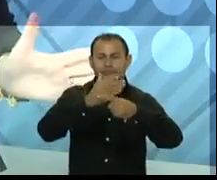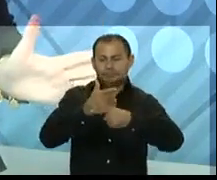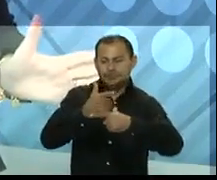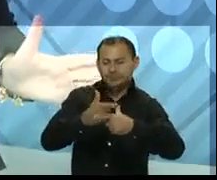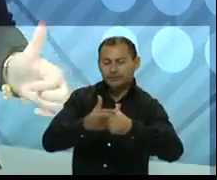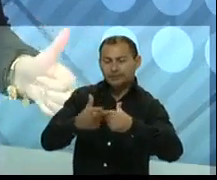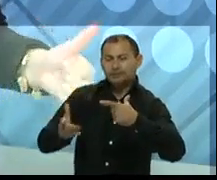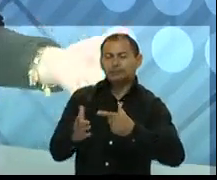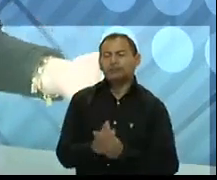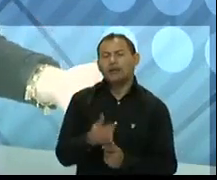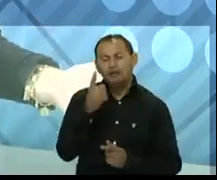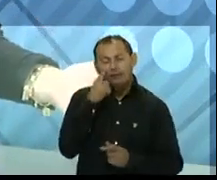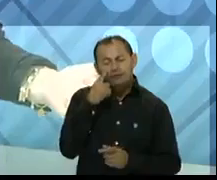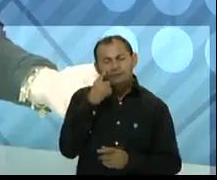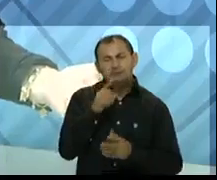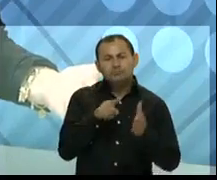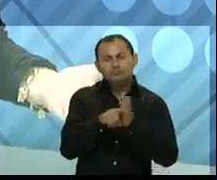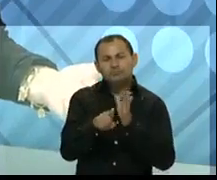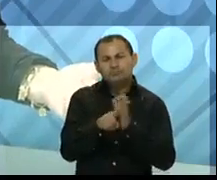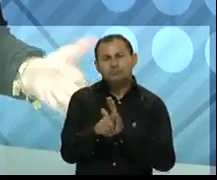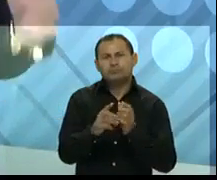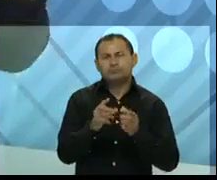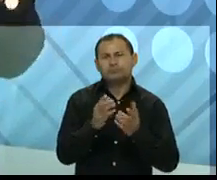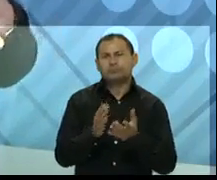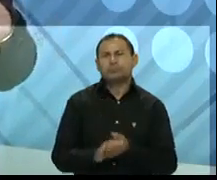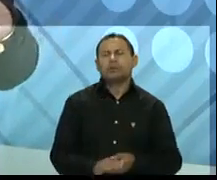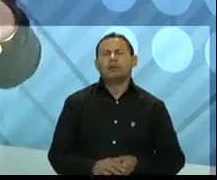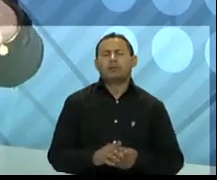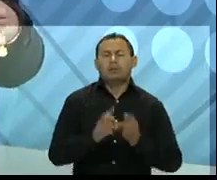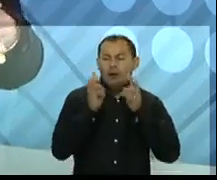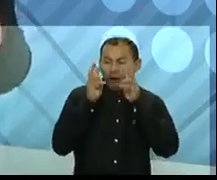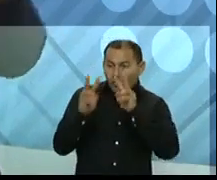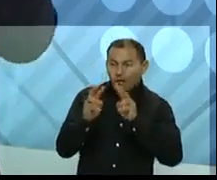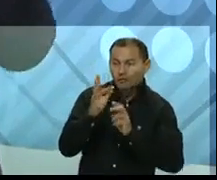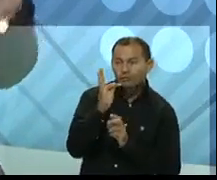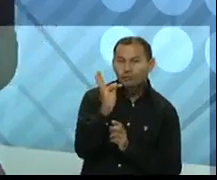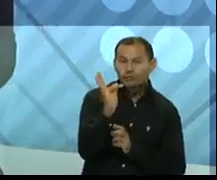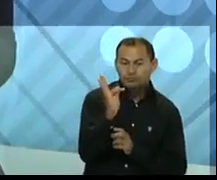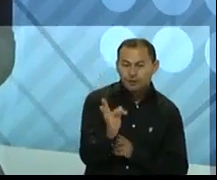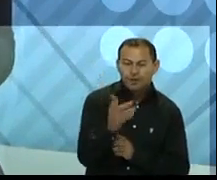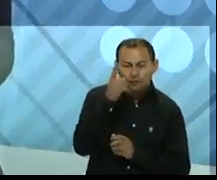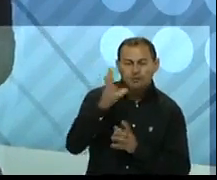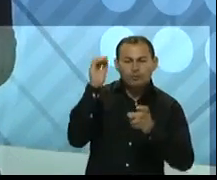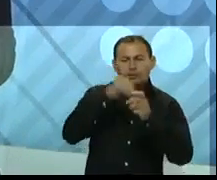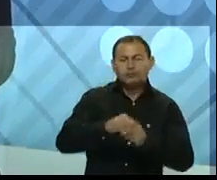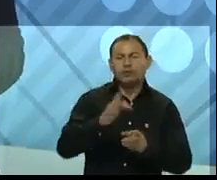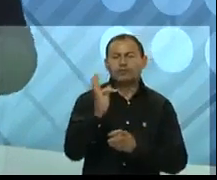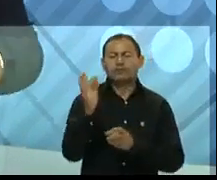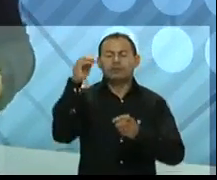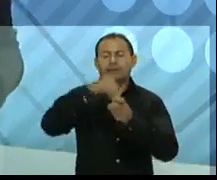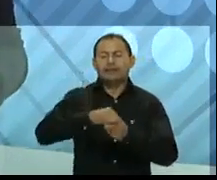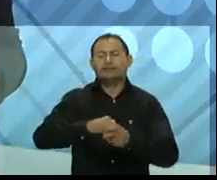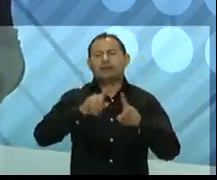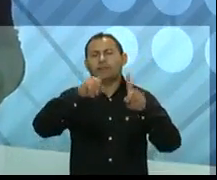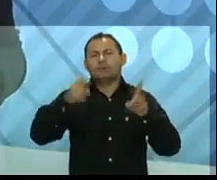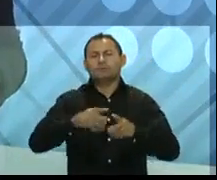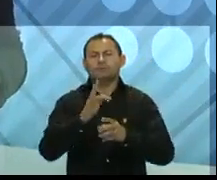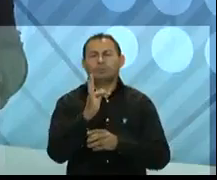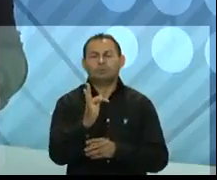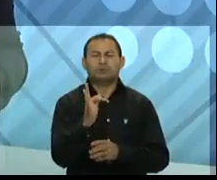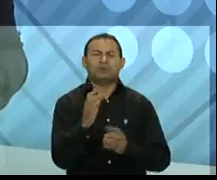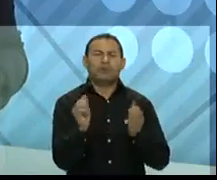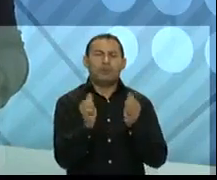uma função é composta, que foi o questionamento que eu acabei de fazer. Bate o olho na função, consigo colocar uma função dentro da outra, a gente está trabalhando com